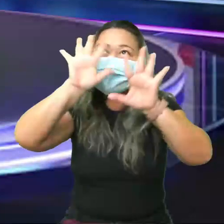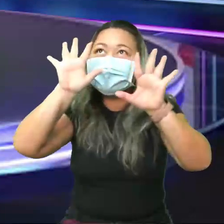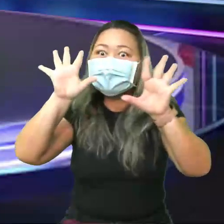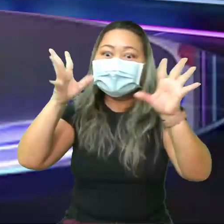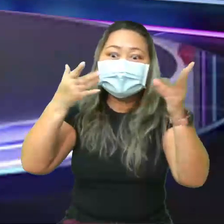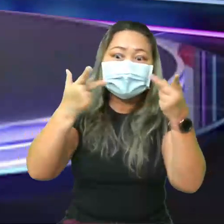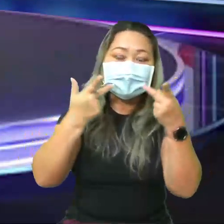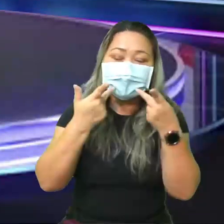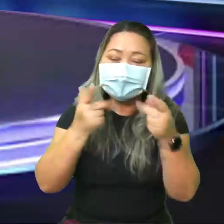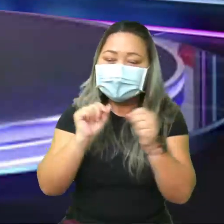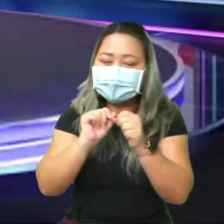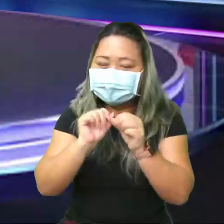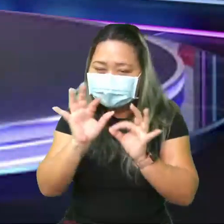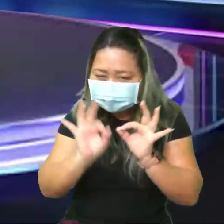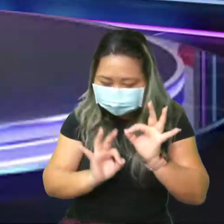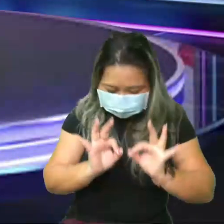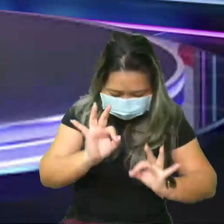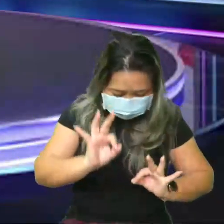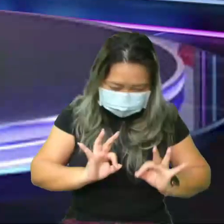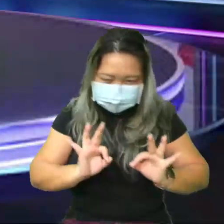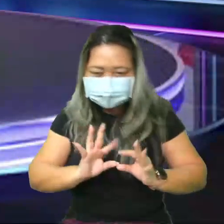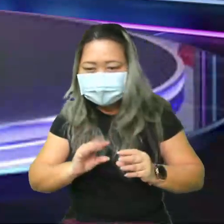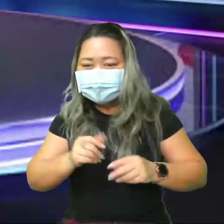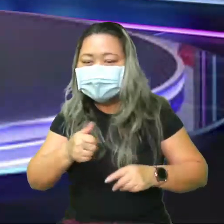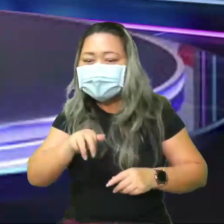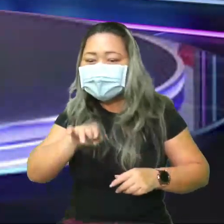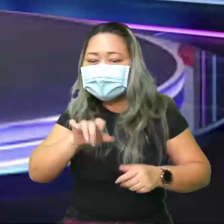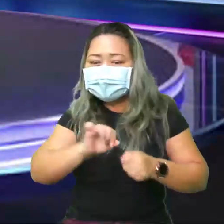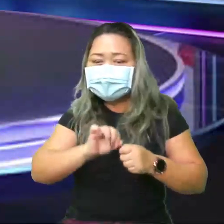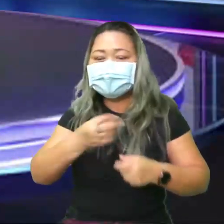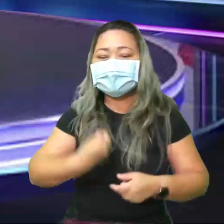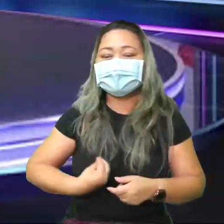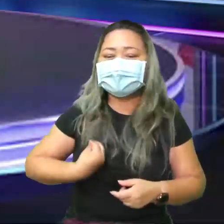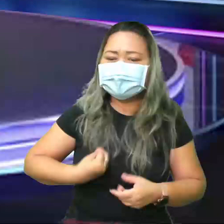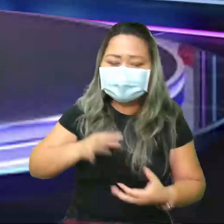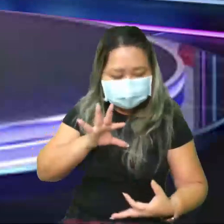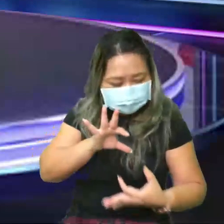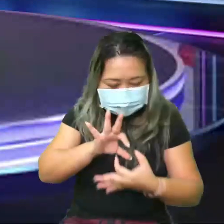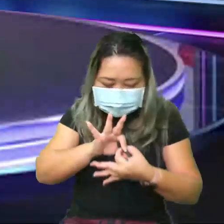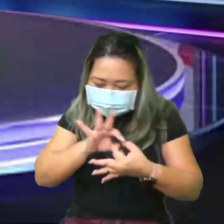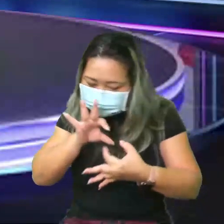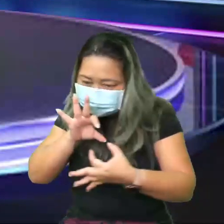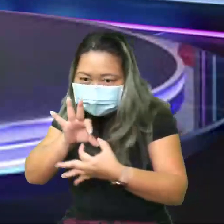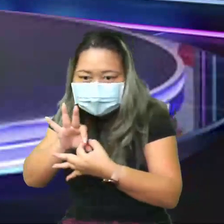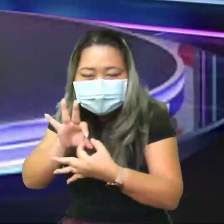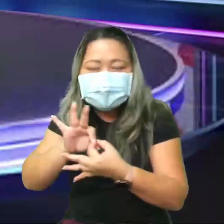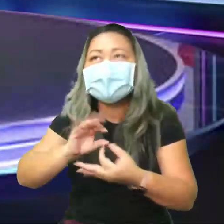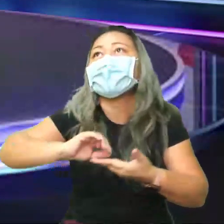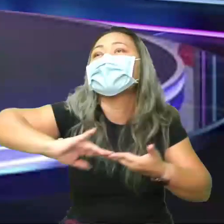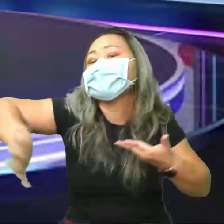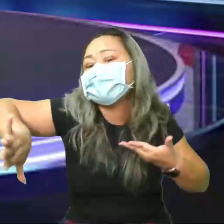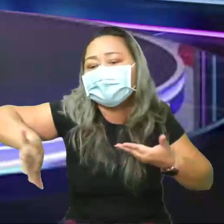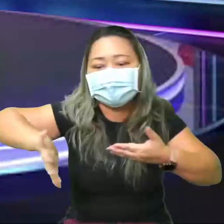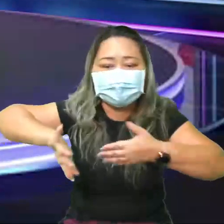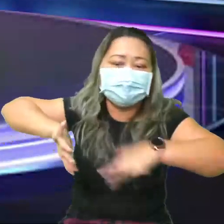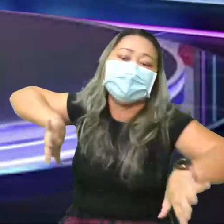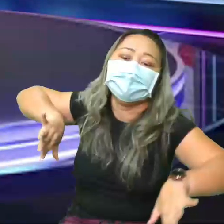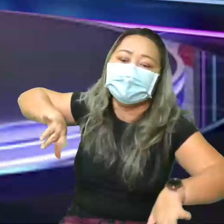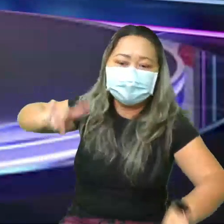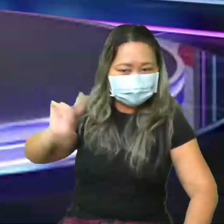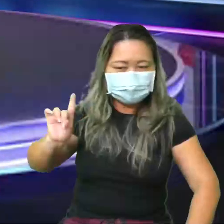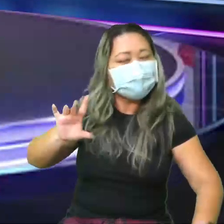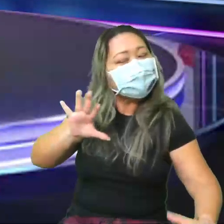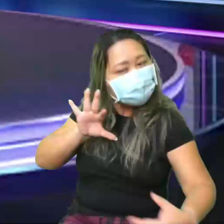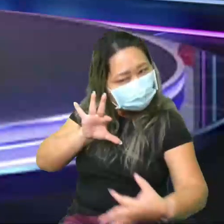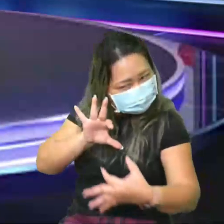o surgimento dessas substâncias, é que vão fornecer ao nosso organismo as partículas que nós realmente necessitamos,